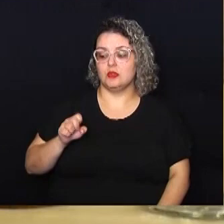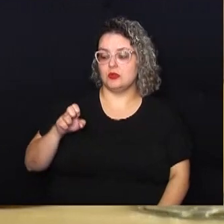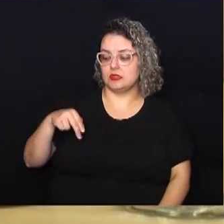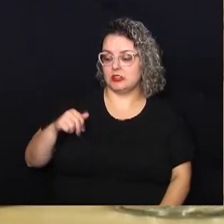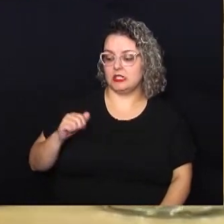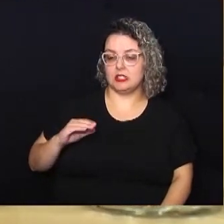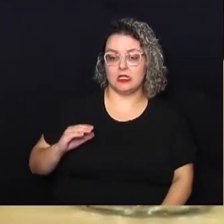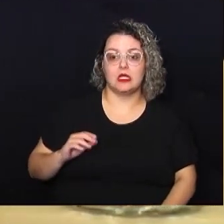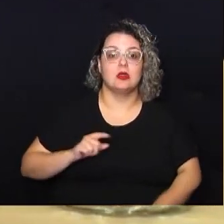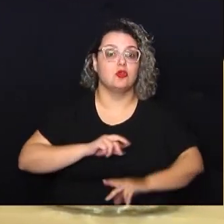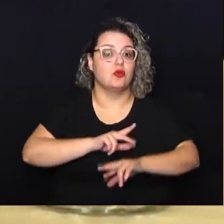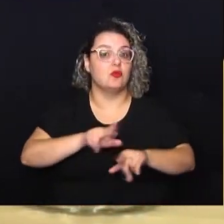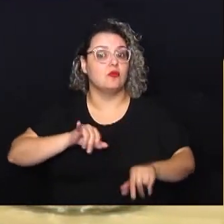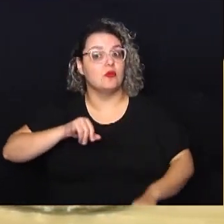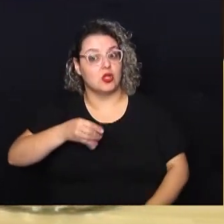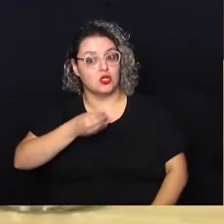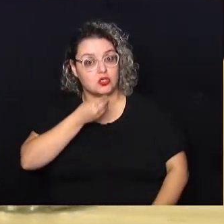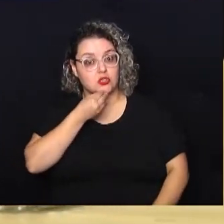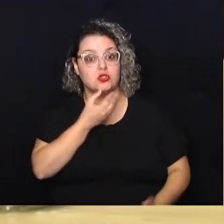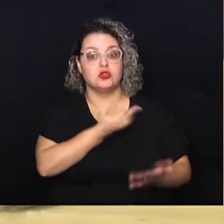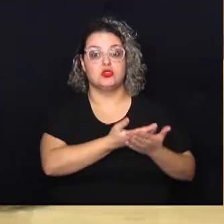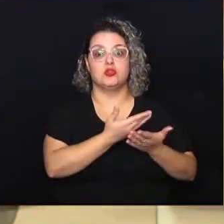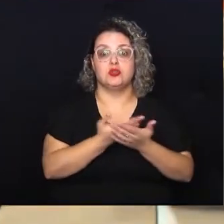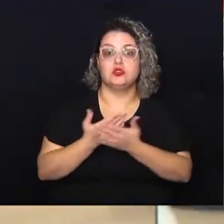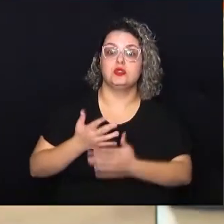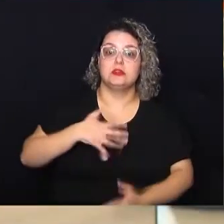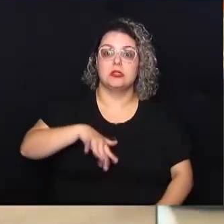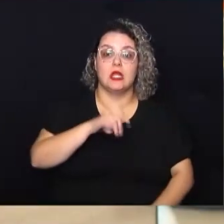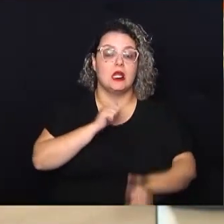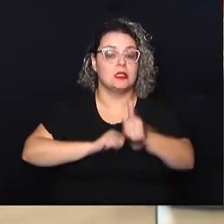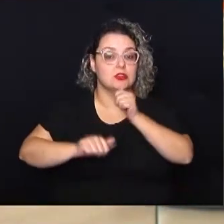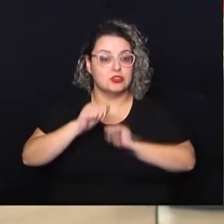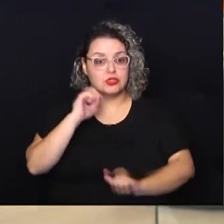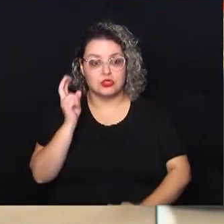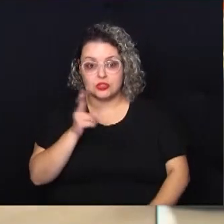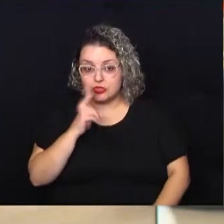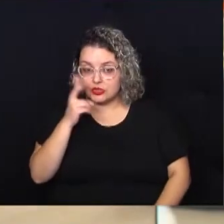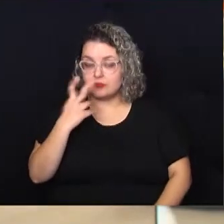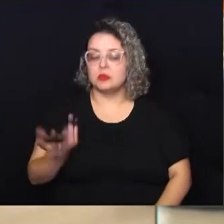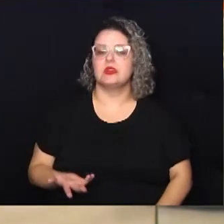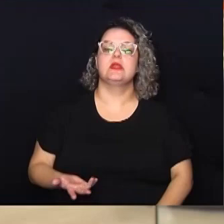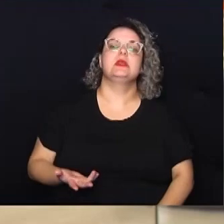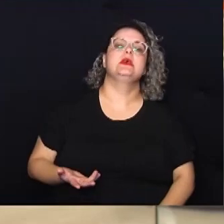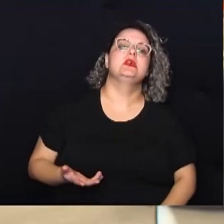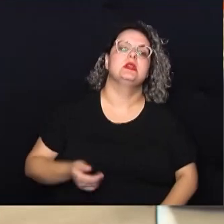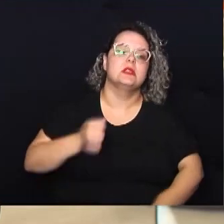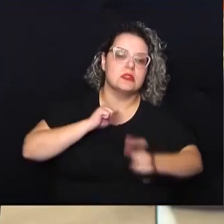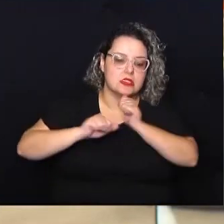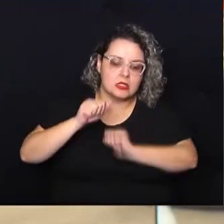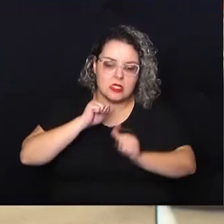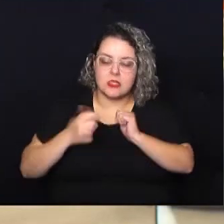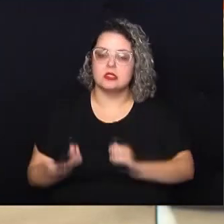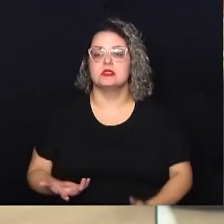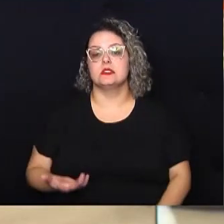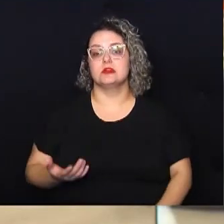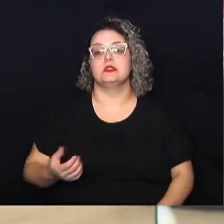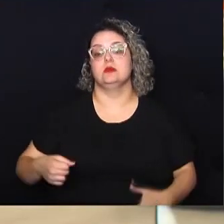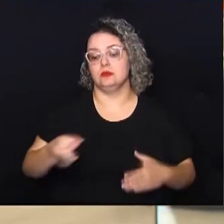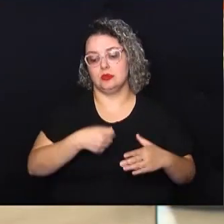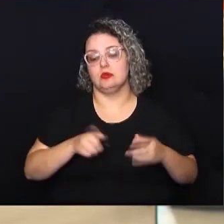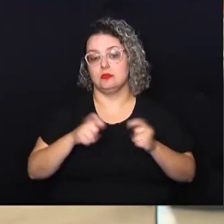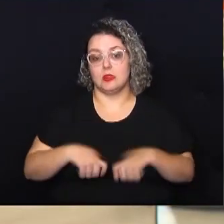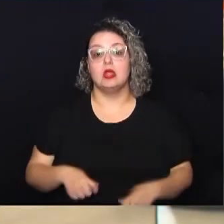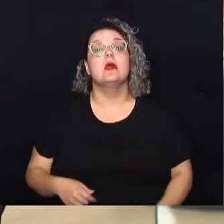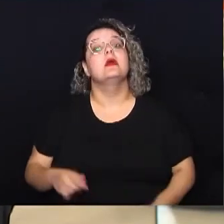com várias oportunidades de estudo na área de bebidas, na área de gastronomia. Vocês não podem deixar de se